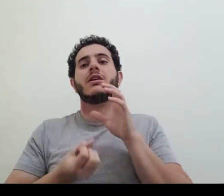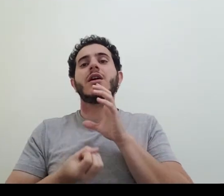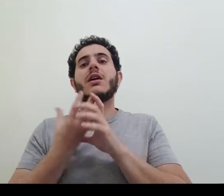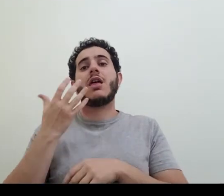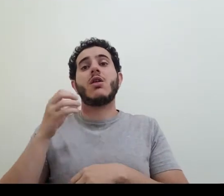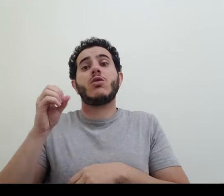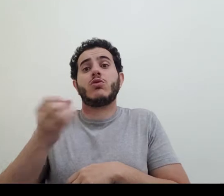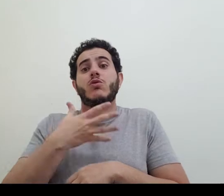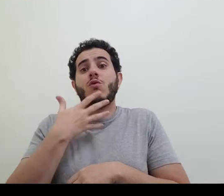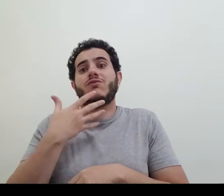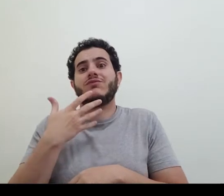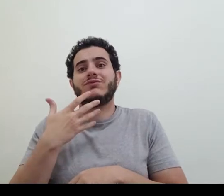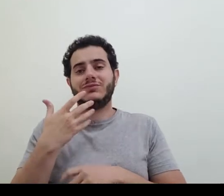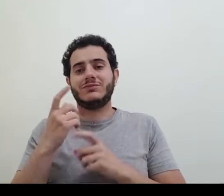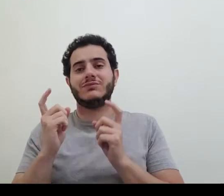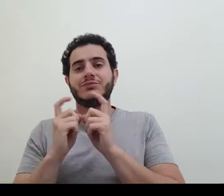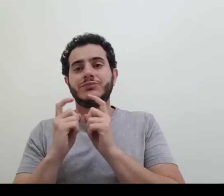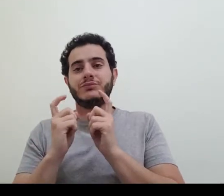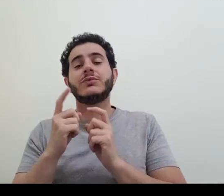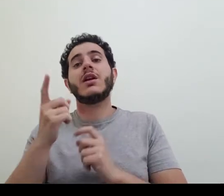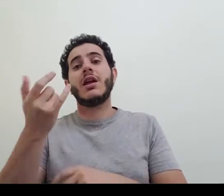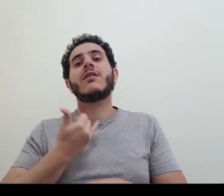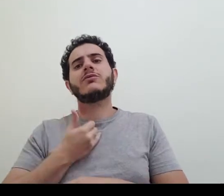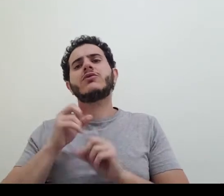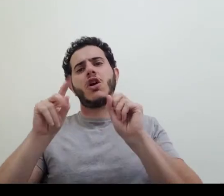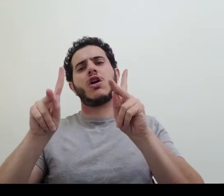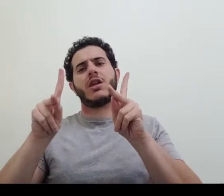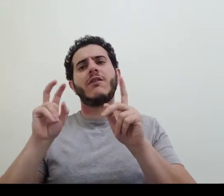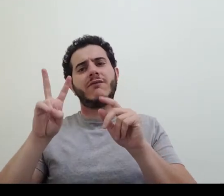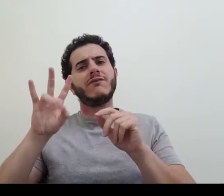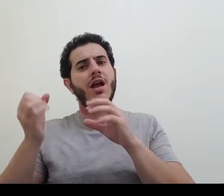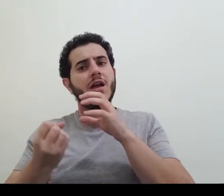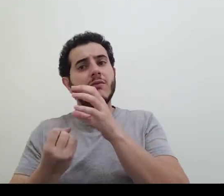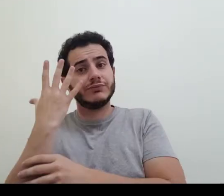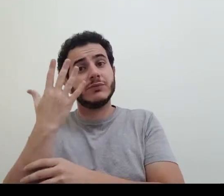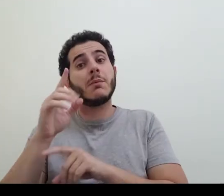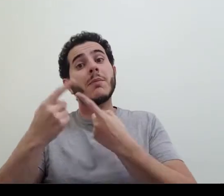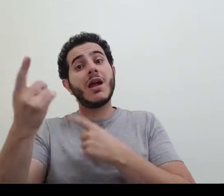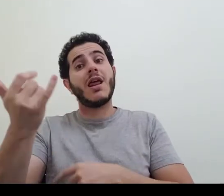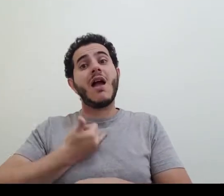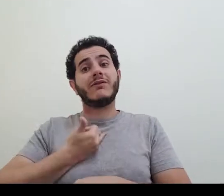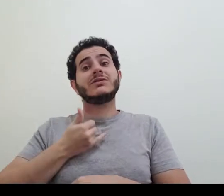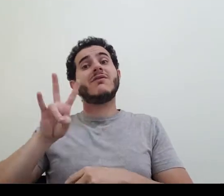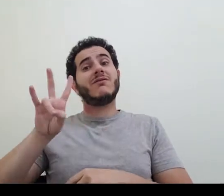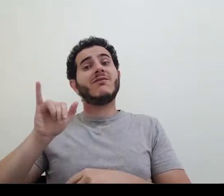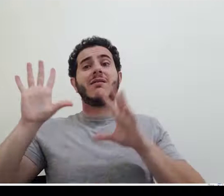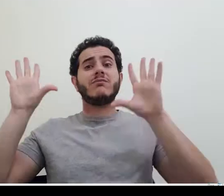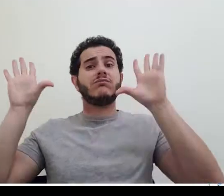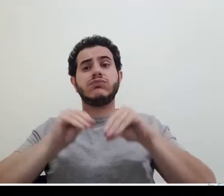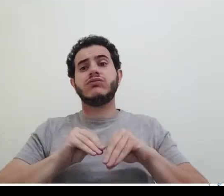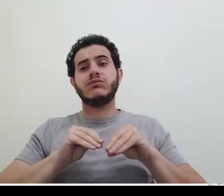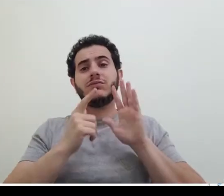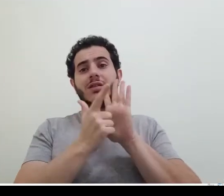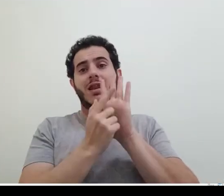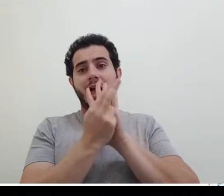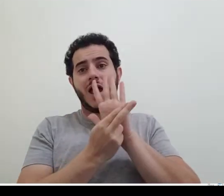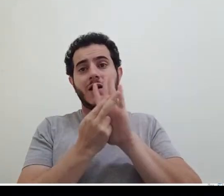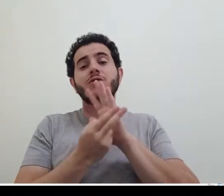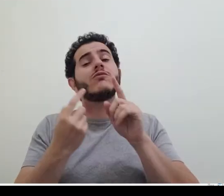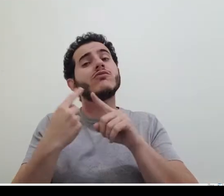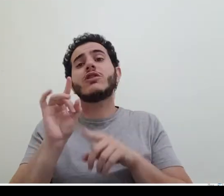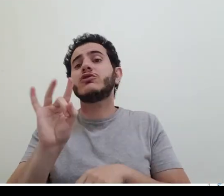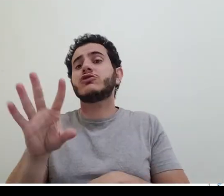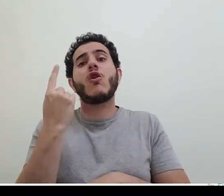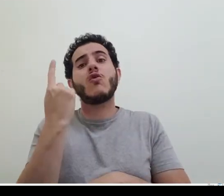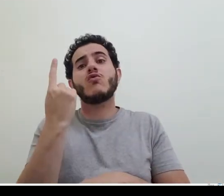fechar. O Lightroom vai precisar sair, ele fecha o programa e ele reabre com o catálogo. Ele só pode abrir um catálogo por vez. Então, olha lá,